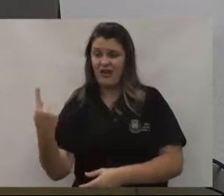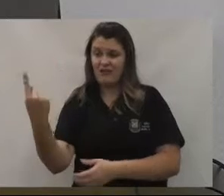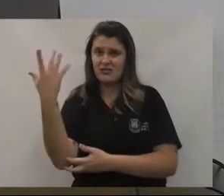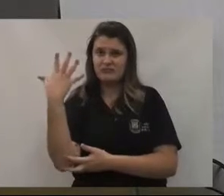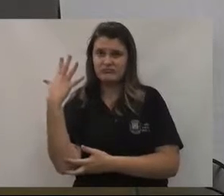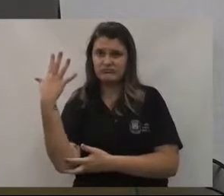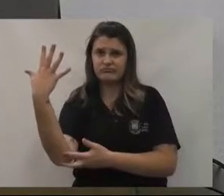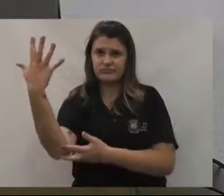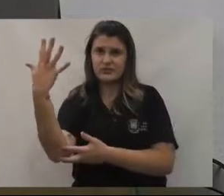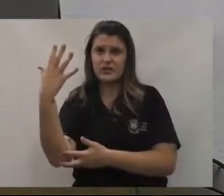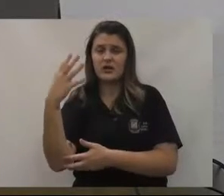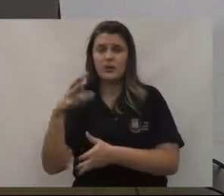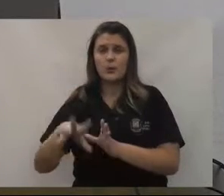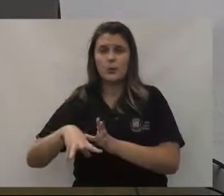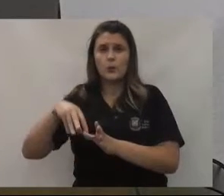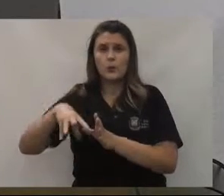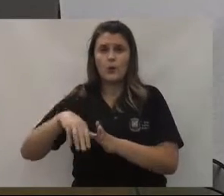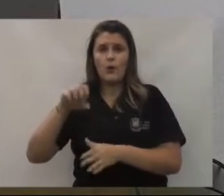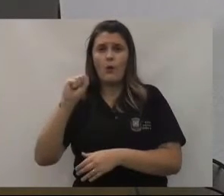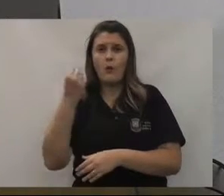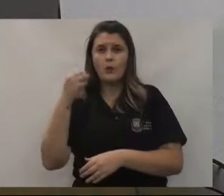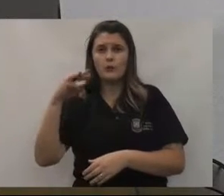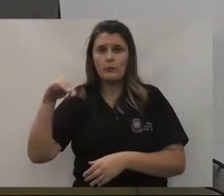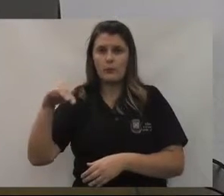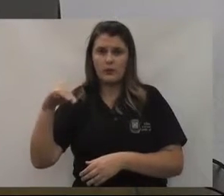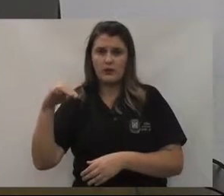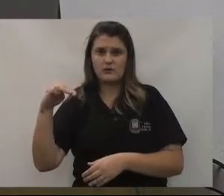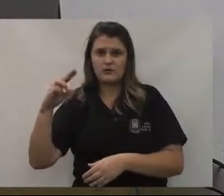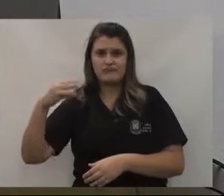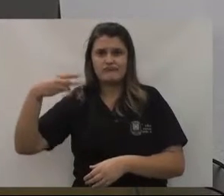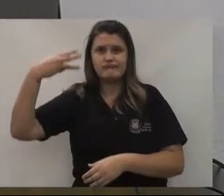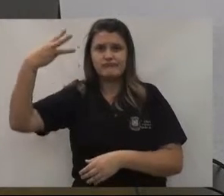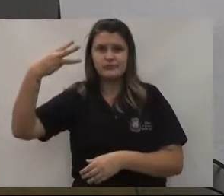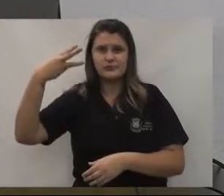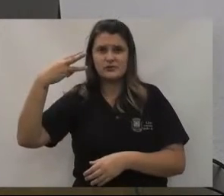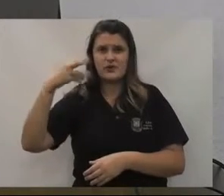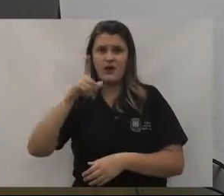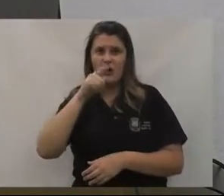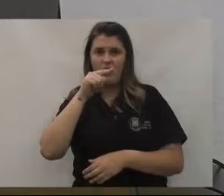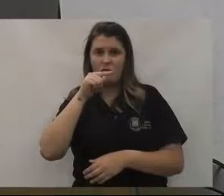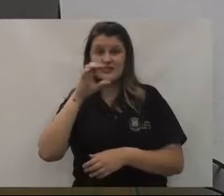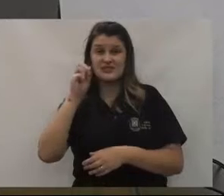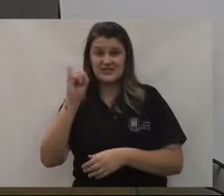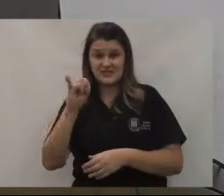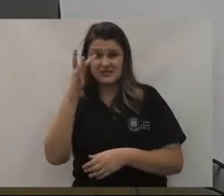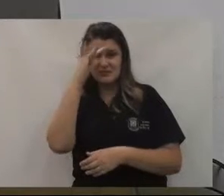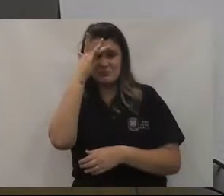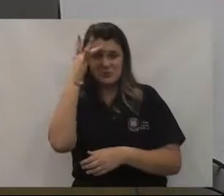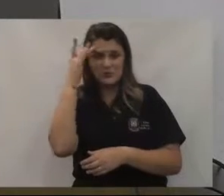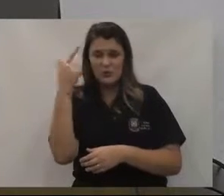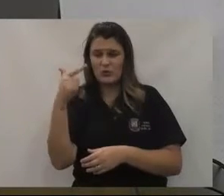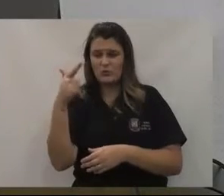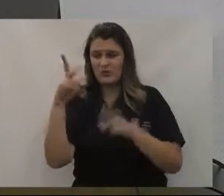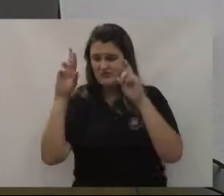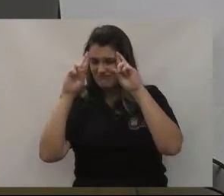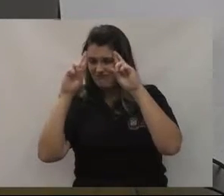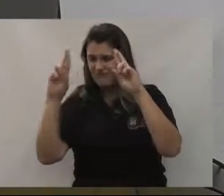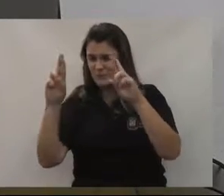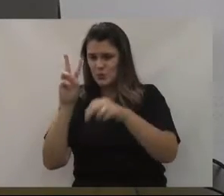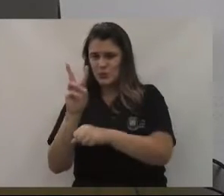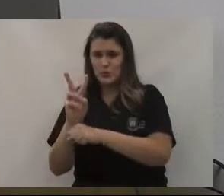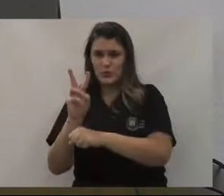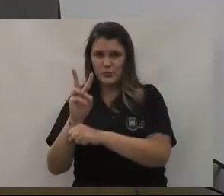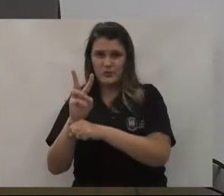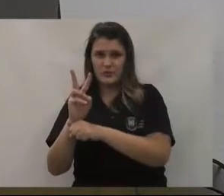águas também não subiam rapidamente. E a drenagem das várzeas, as várzeas foram criadas pela natureza